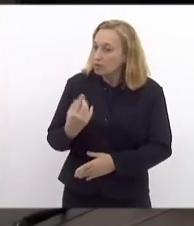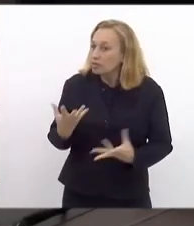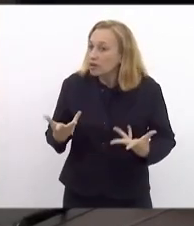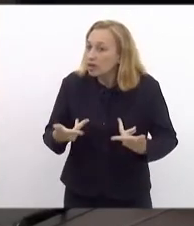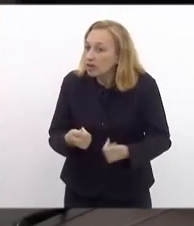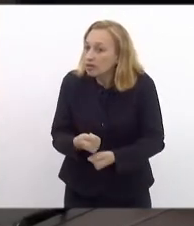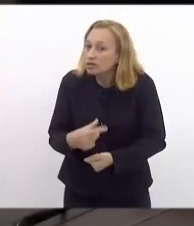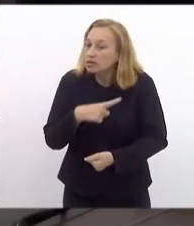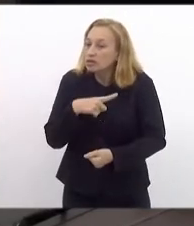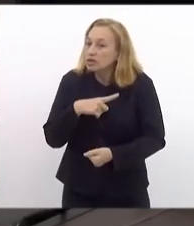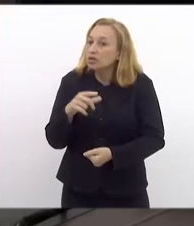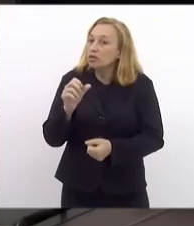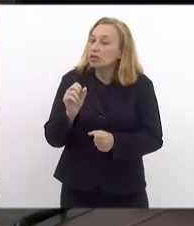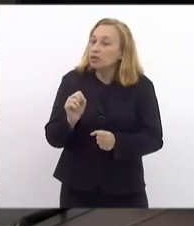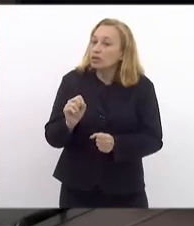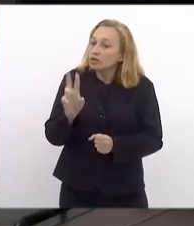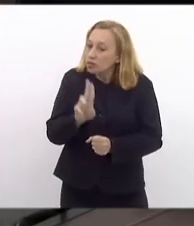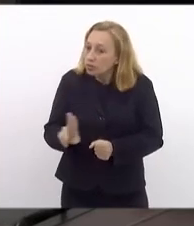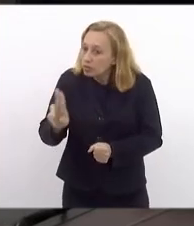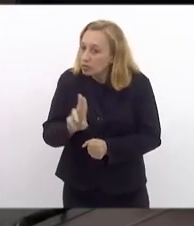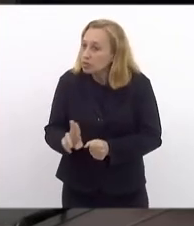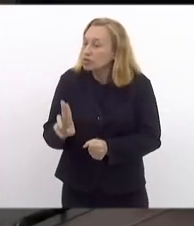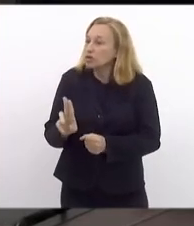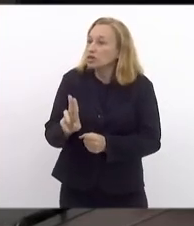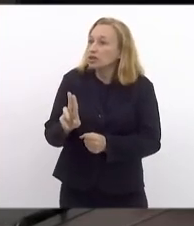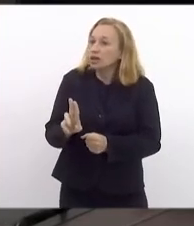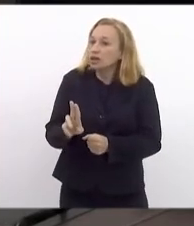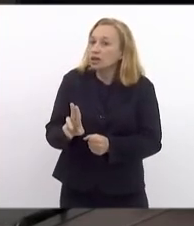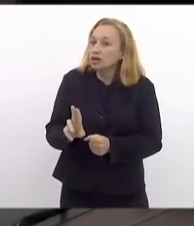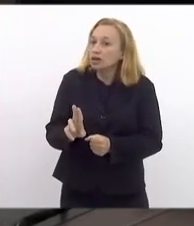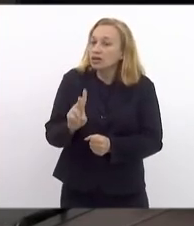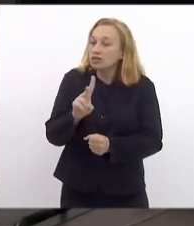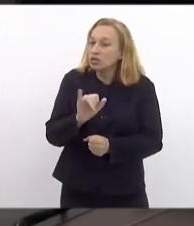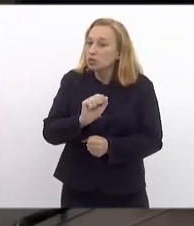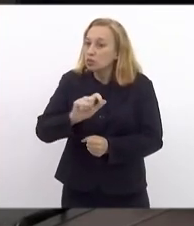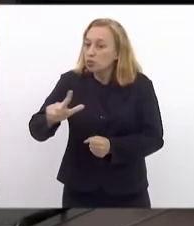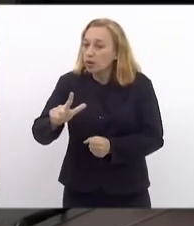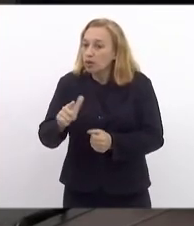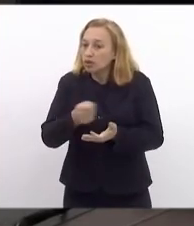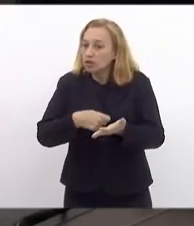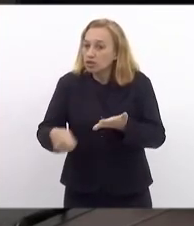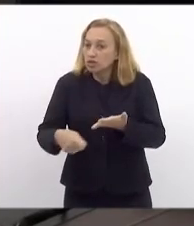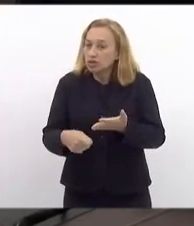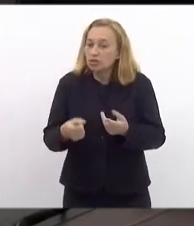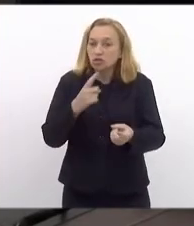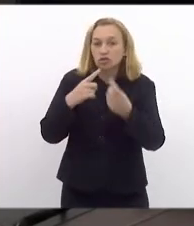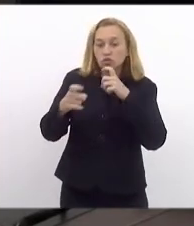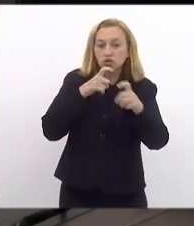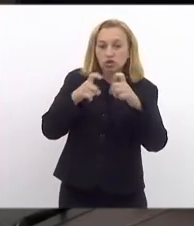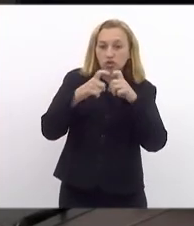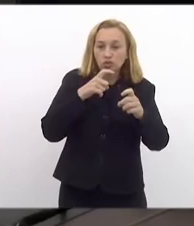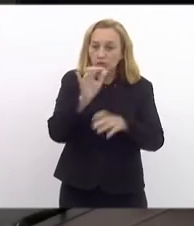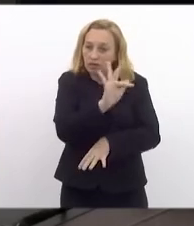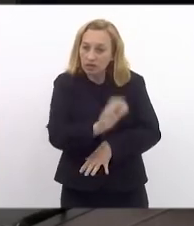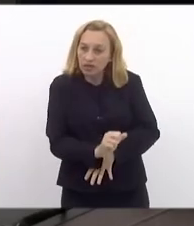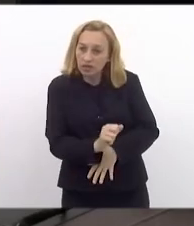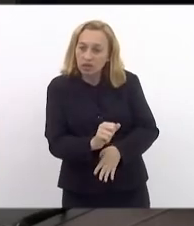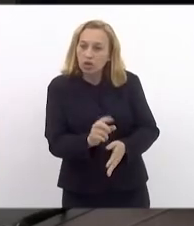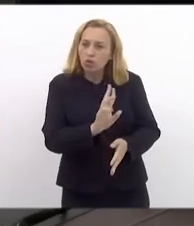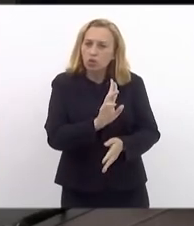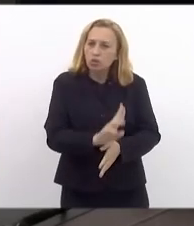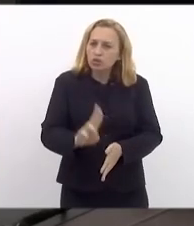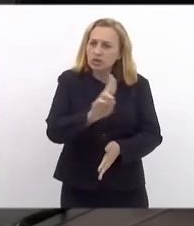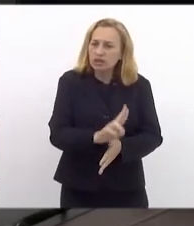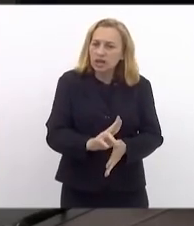ter algo que a gente possa usar do ponto de vista de inscrição virtual debatendo com a fazenda e que a gente possa usar não só